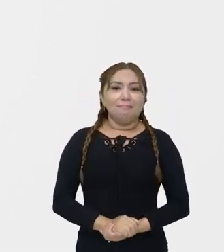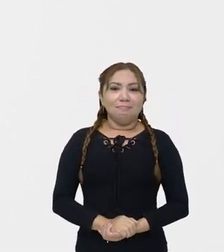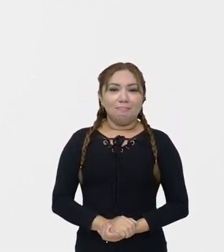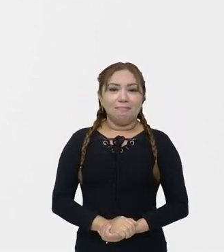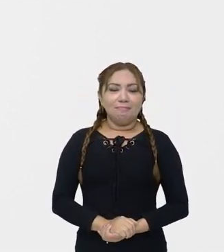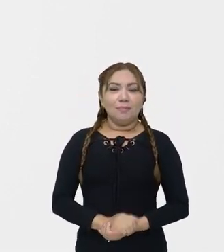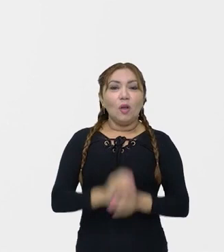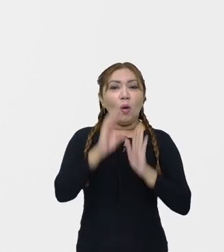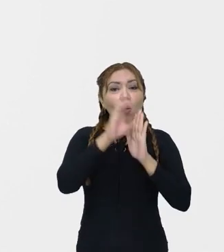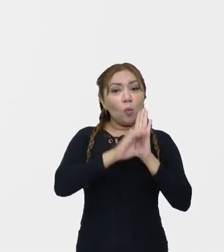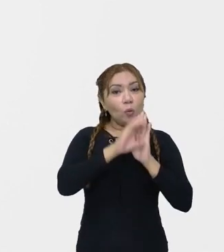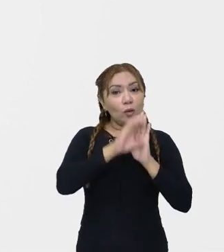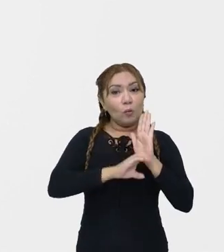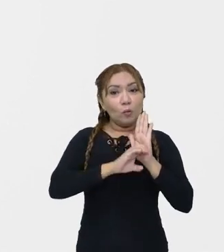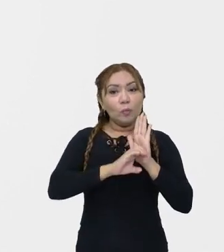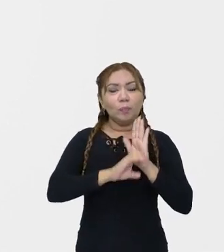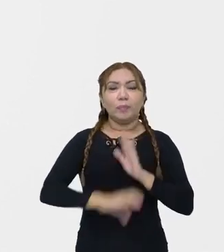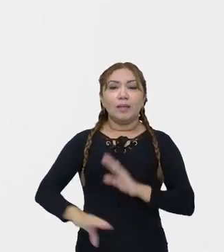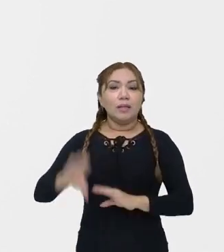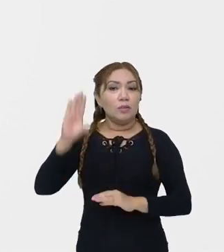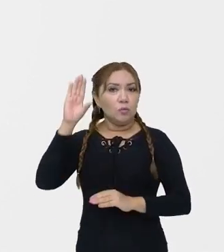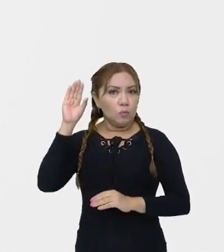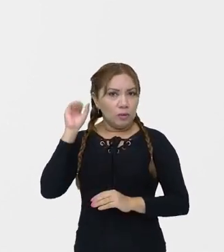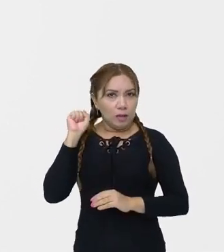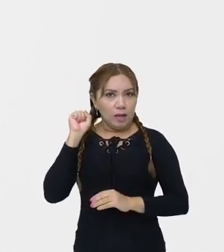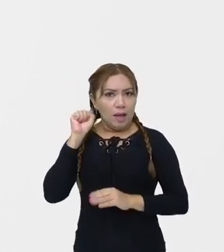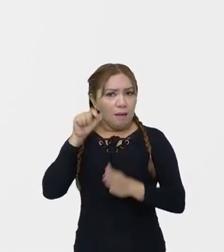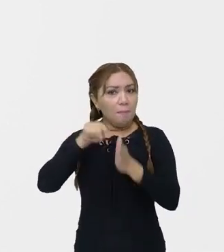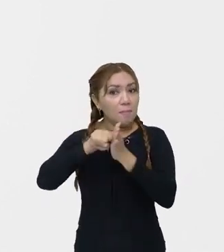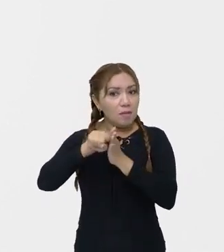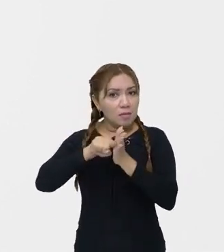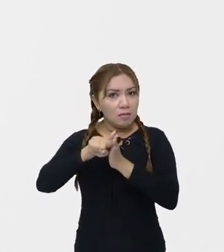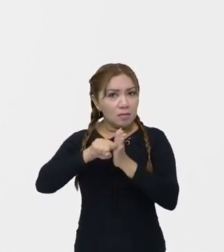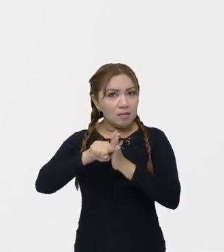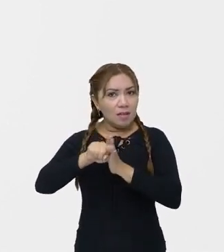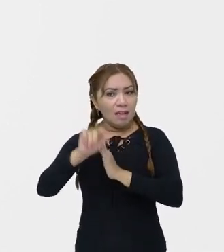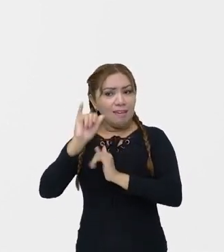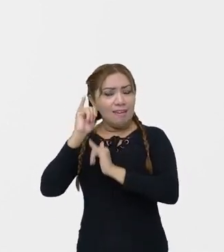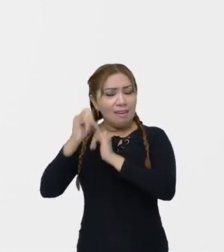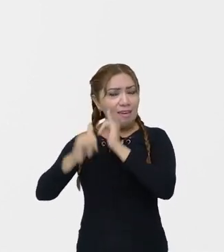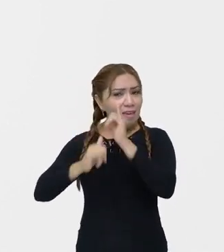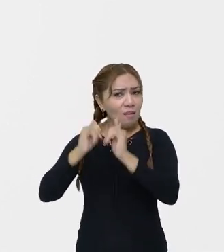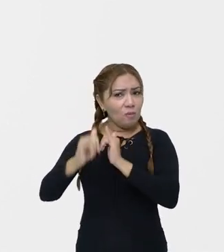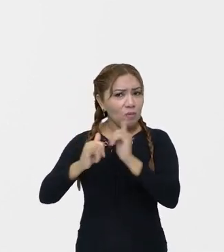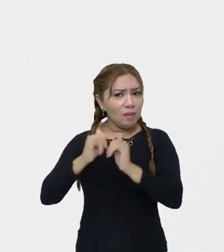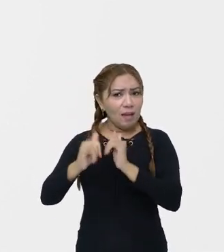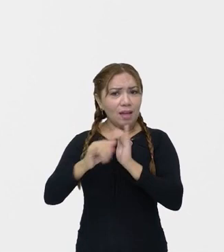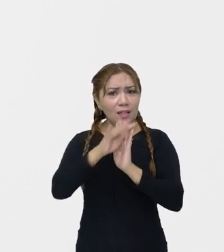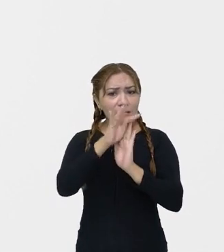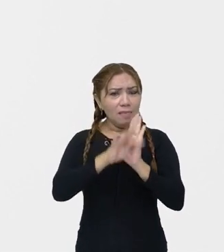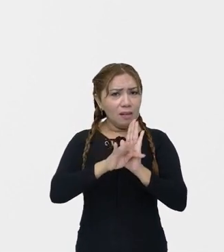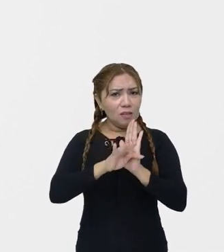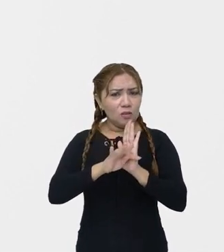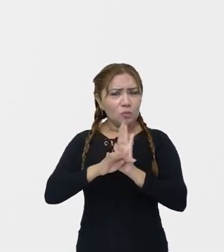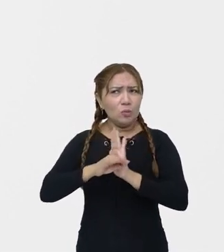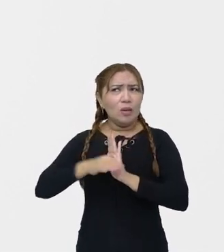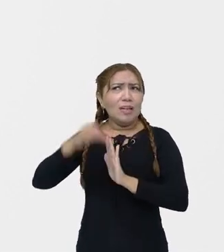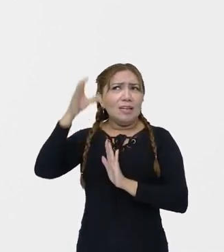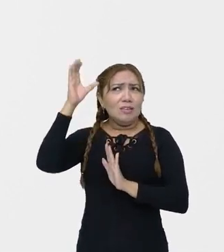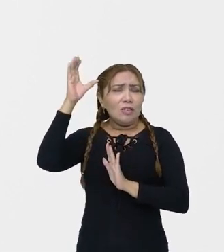O nosso conteúdo: escuta, pesquisa e reconto de textos da tradição